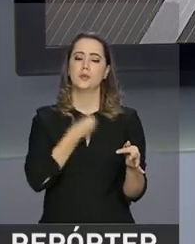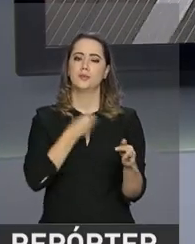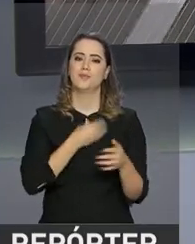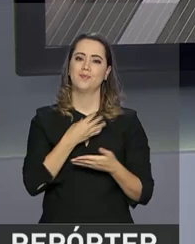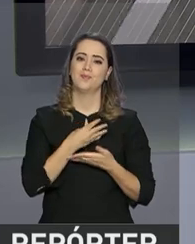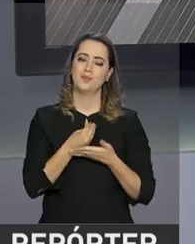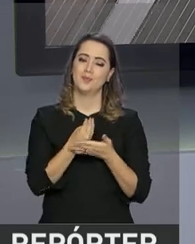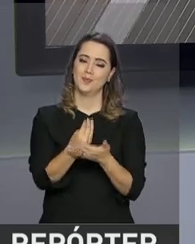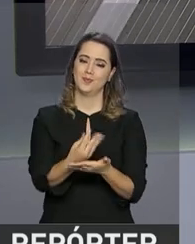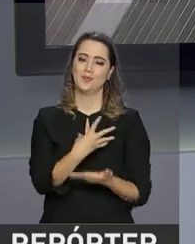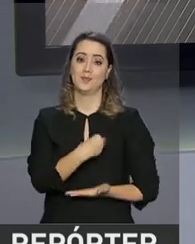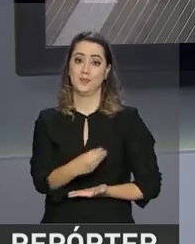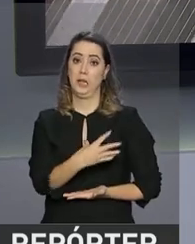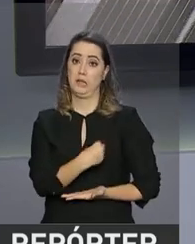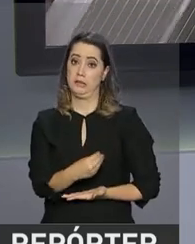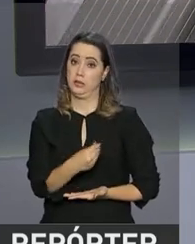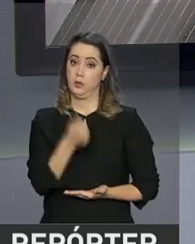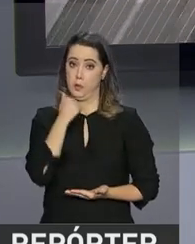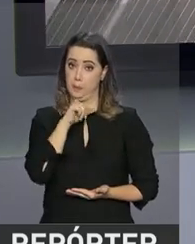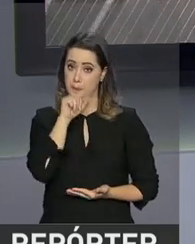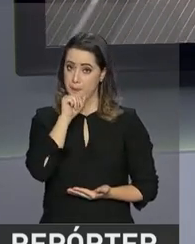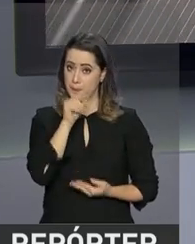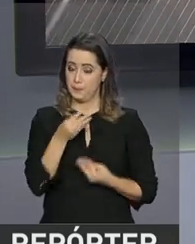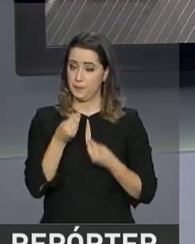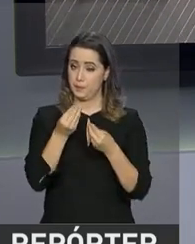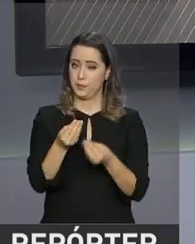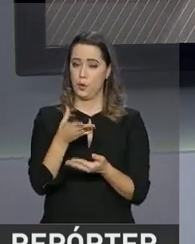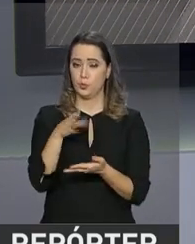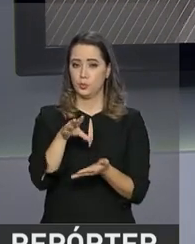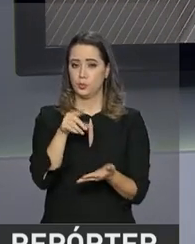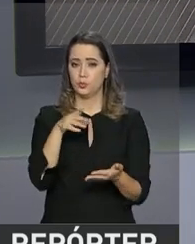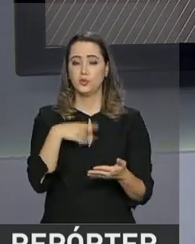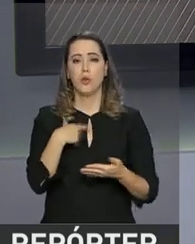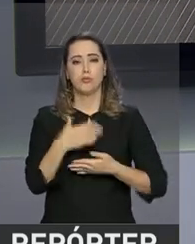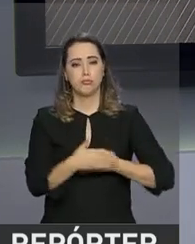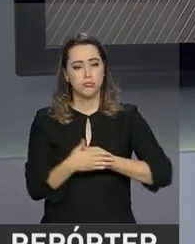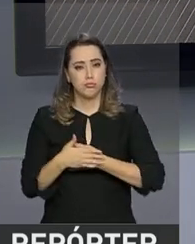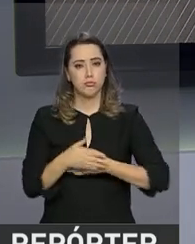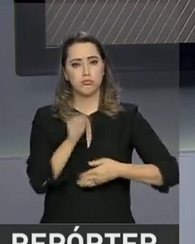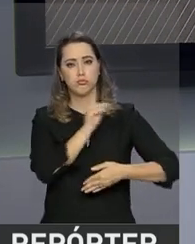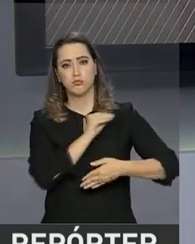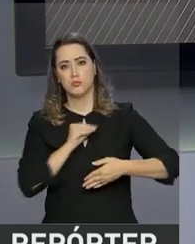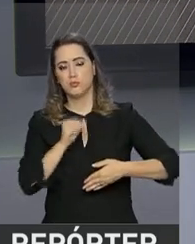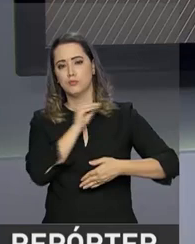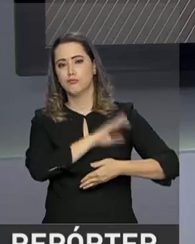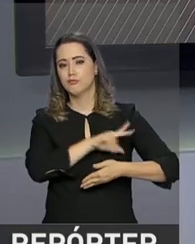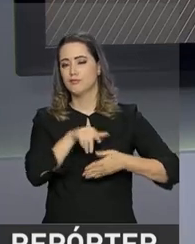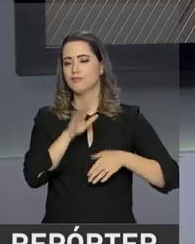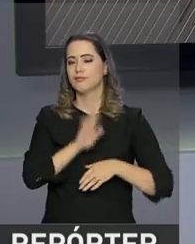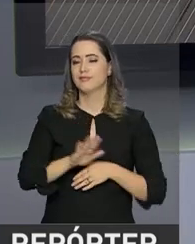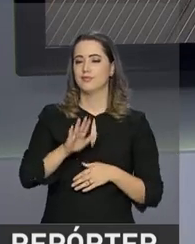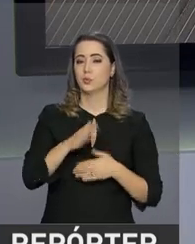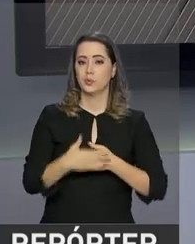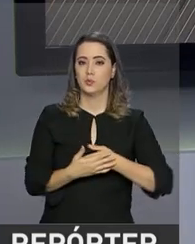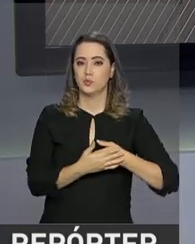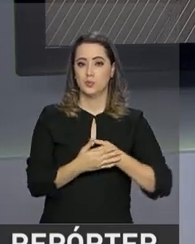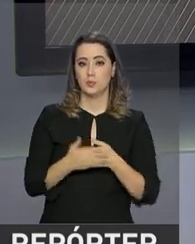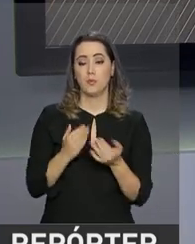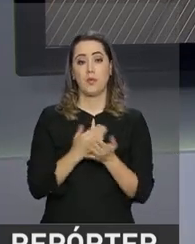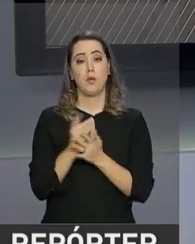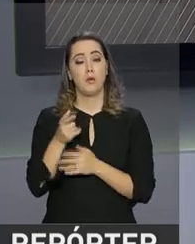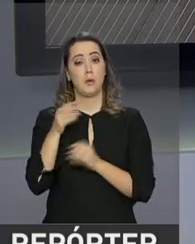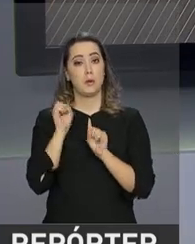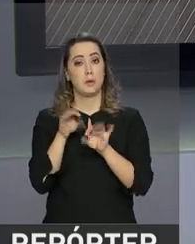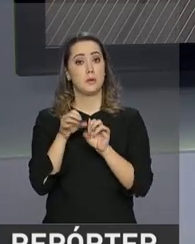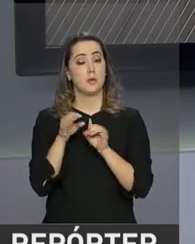A doação de leite materno garante a amamentação de milhares de crianças prematuras. E para conscientizar sobre a importância de